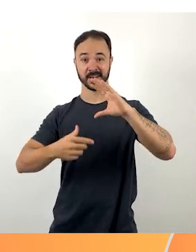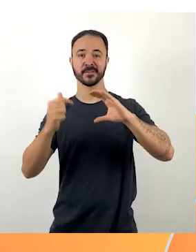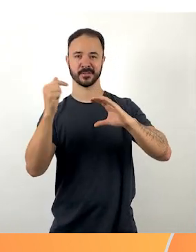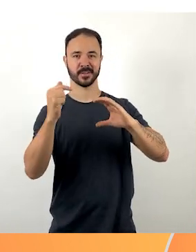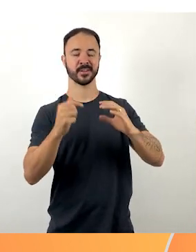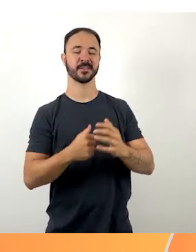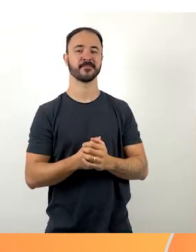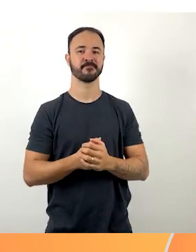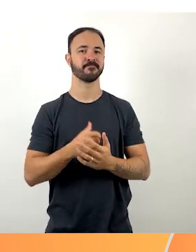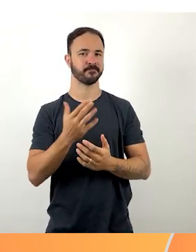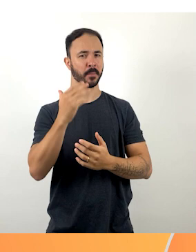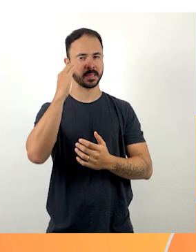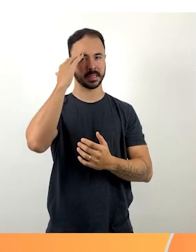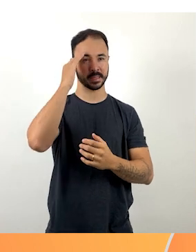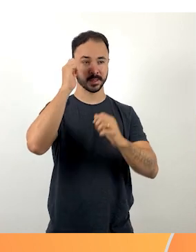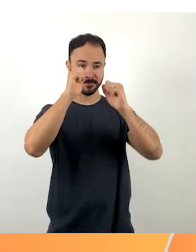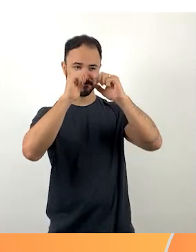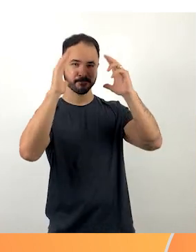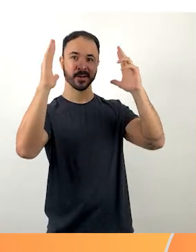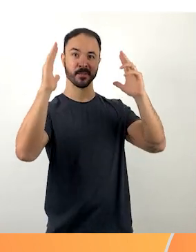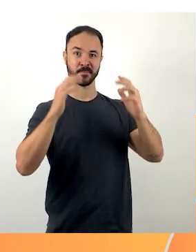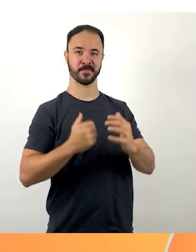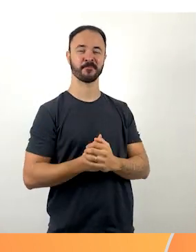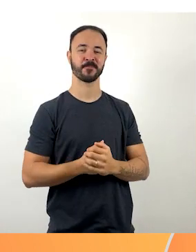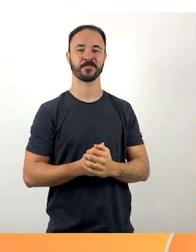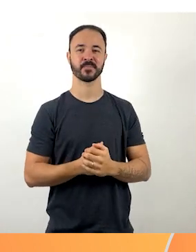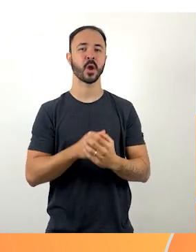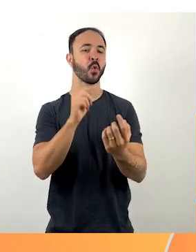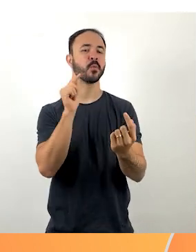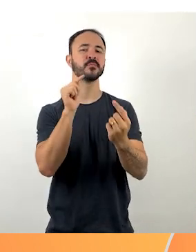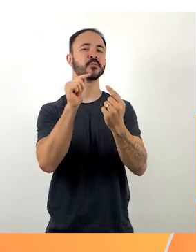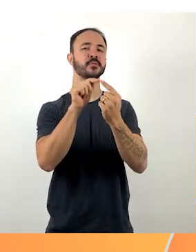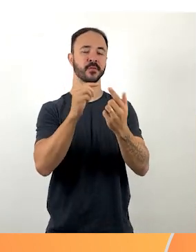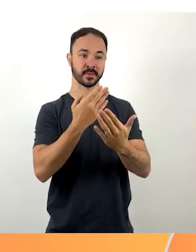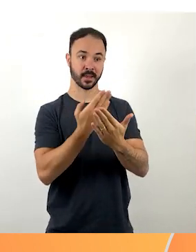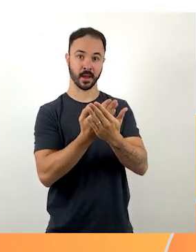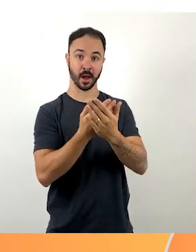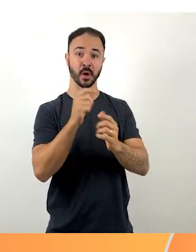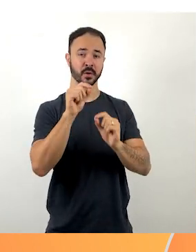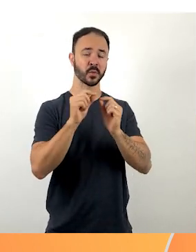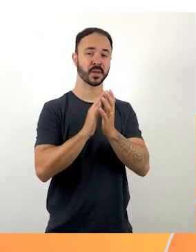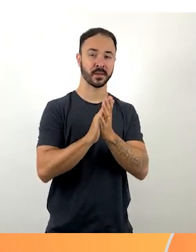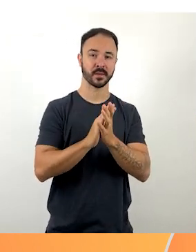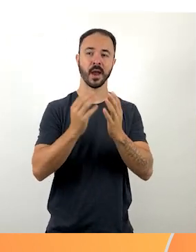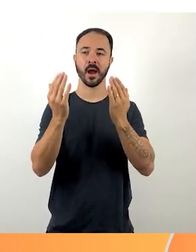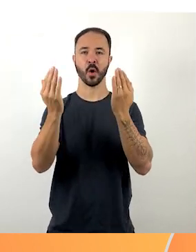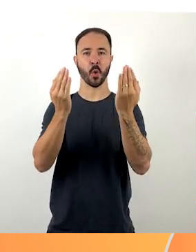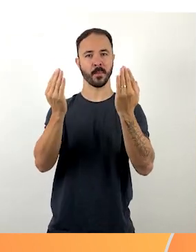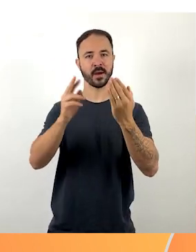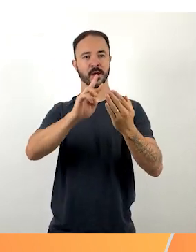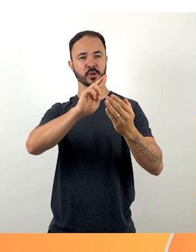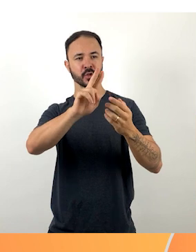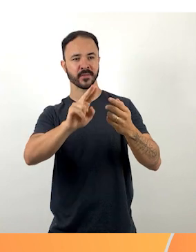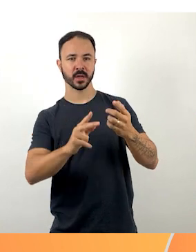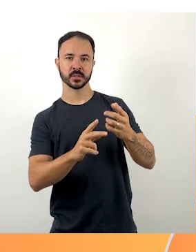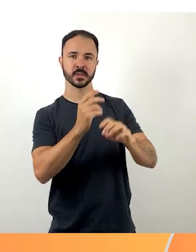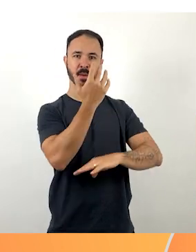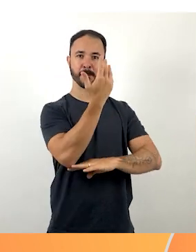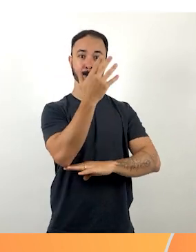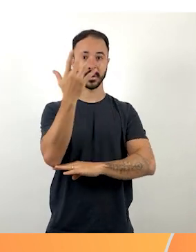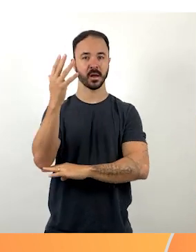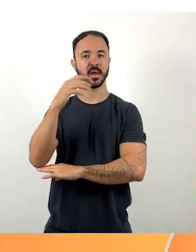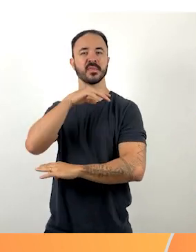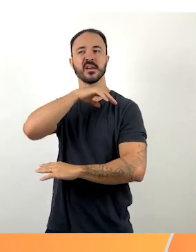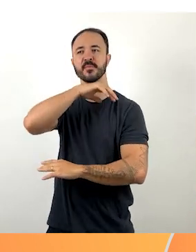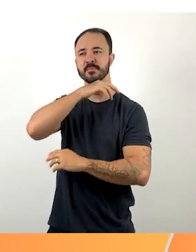e morfologia. Vamos entender melhor esse tema? O objetivo da nossa aula é comparar diferentes processos reprodutivos em